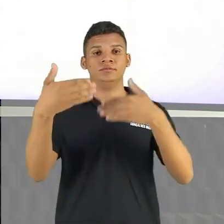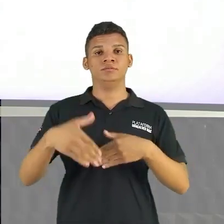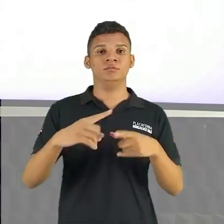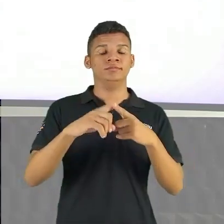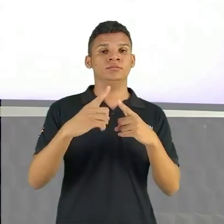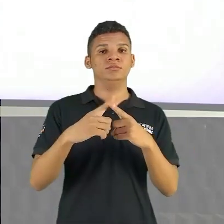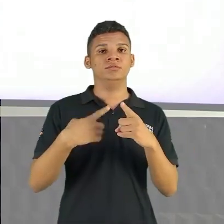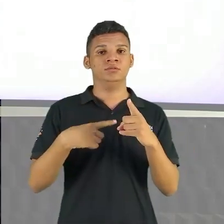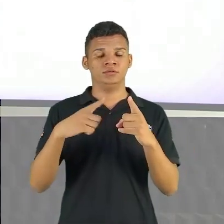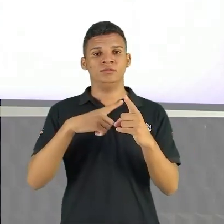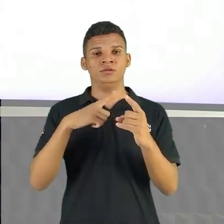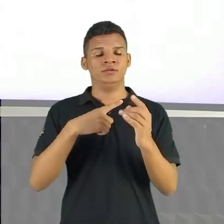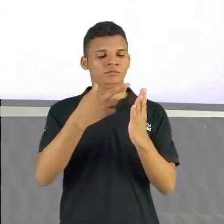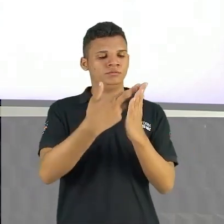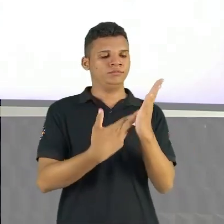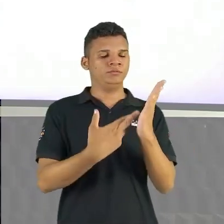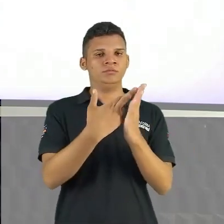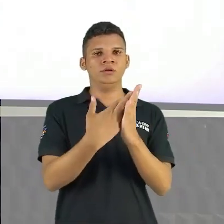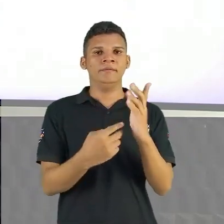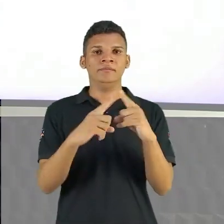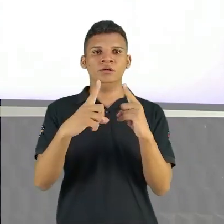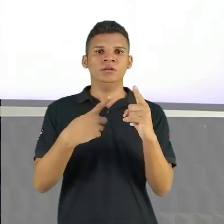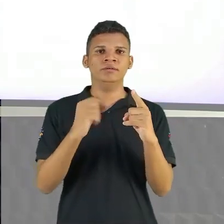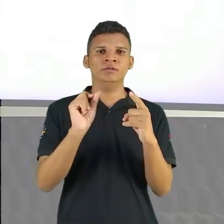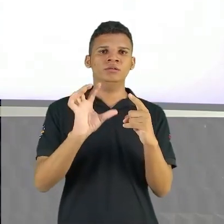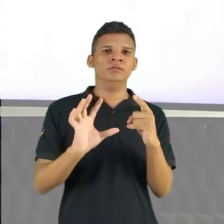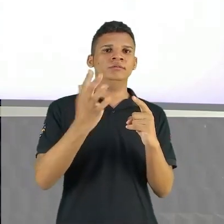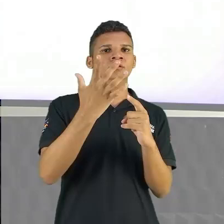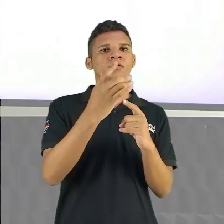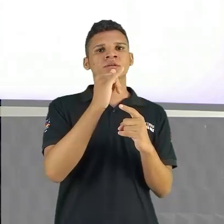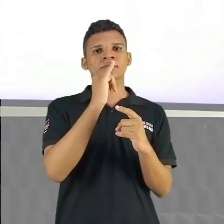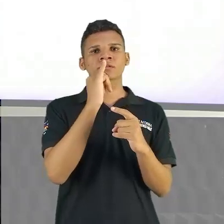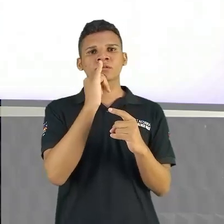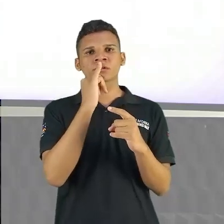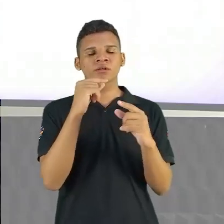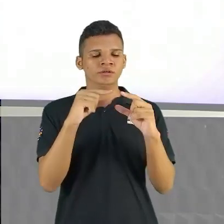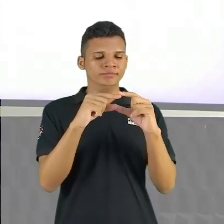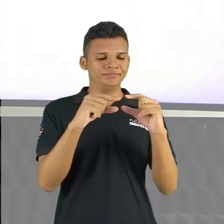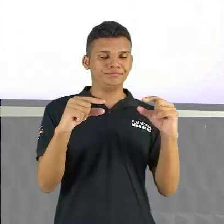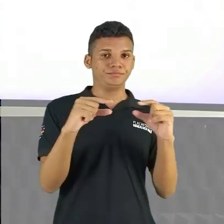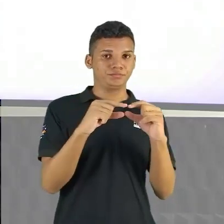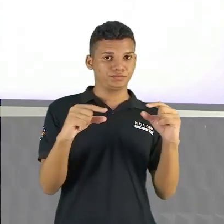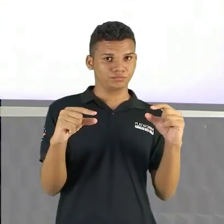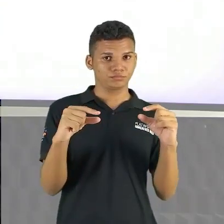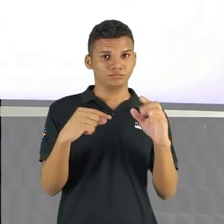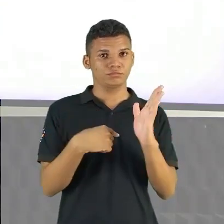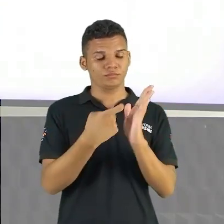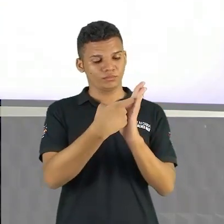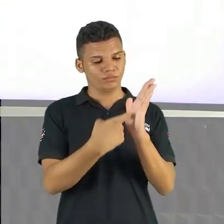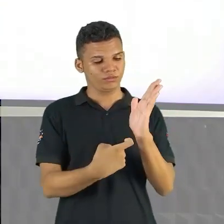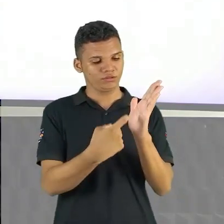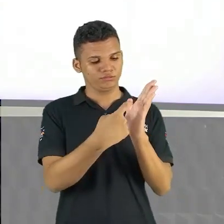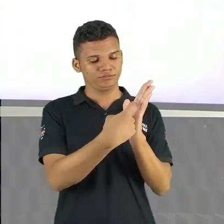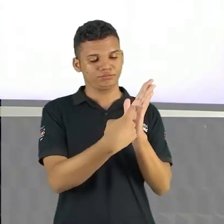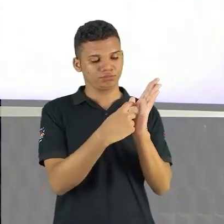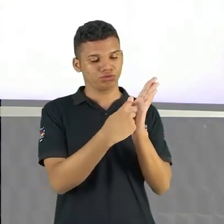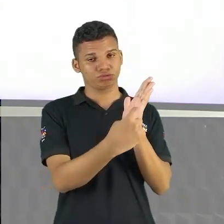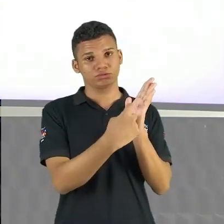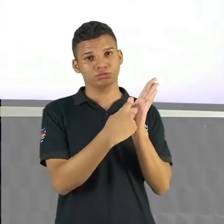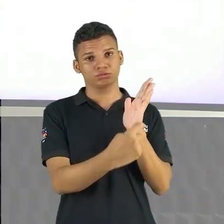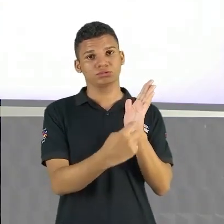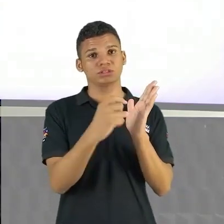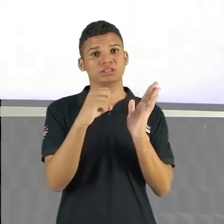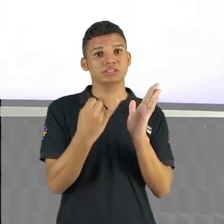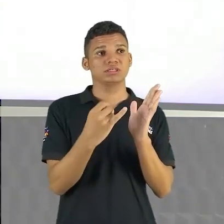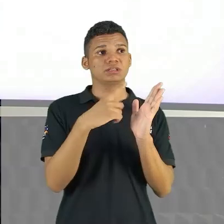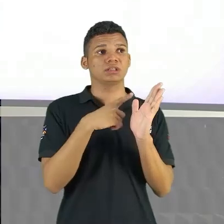a proposta de intervenção aconteça no último parágrafo O que é isso isso já nos dá Assim um indício de que se